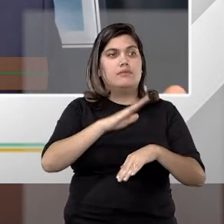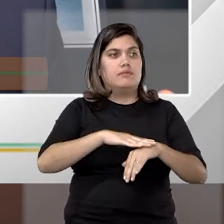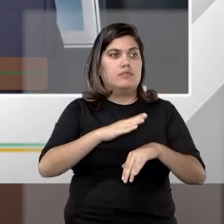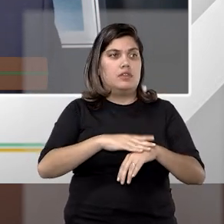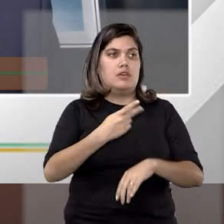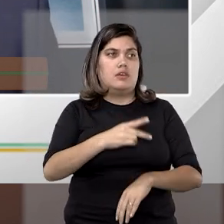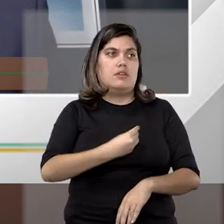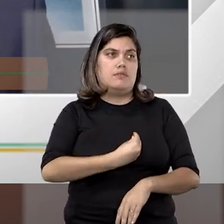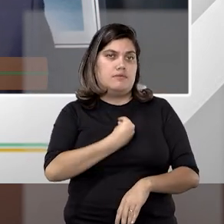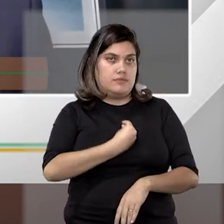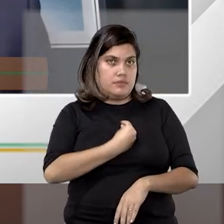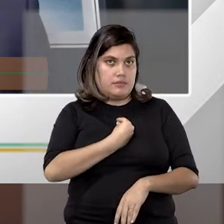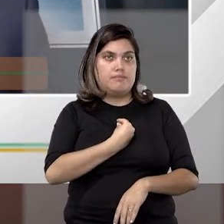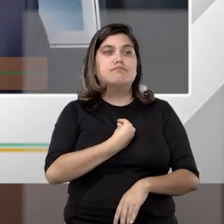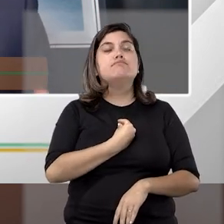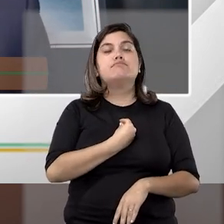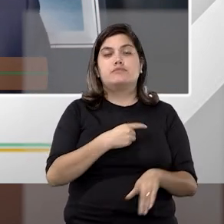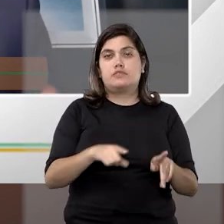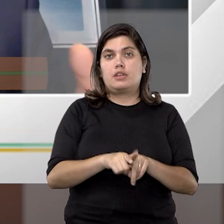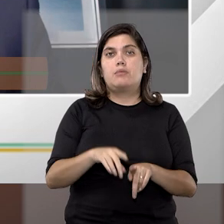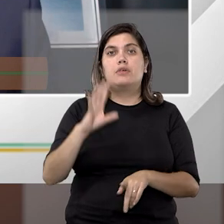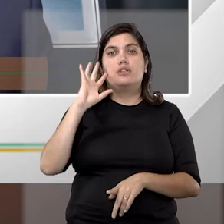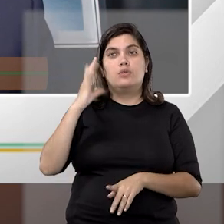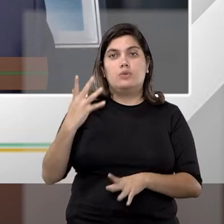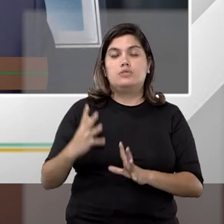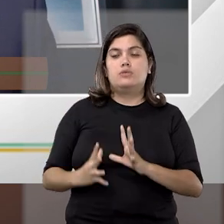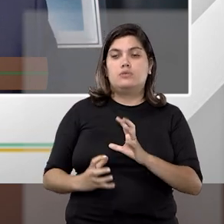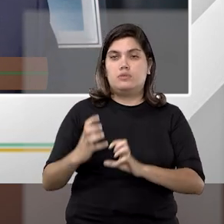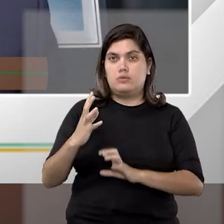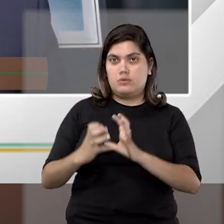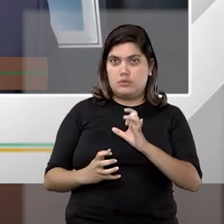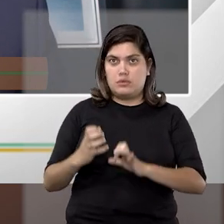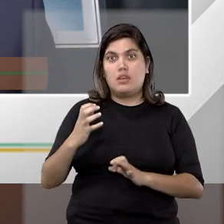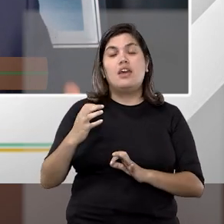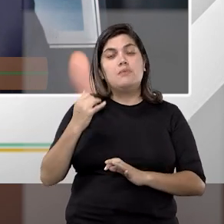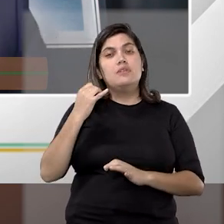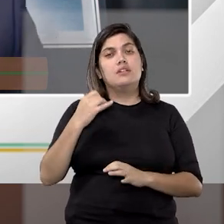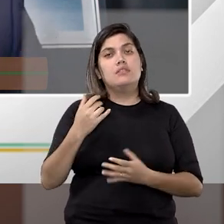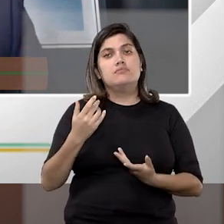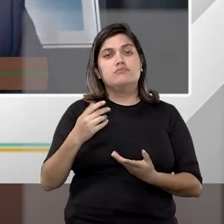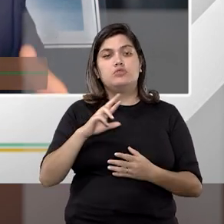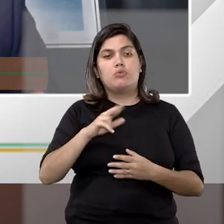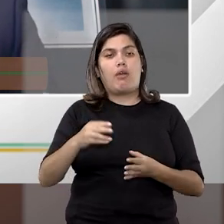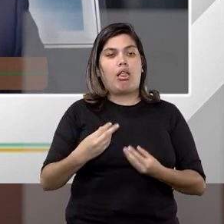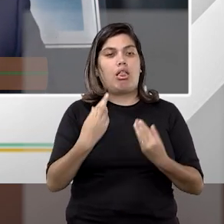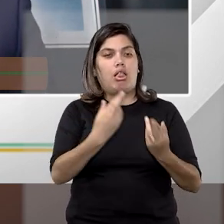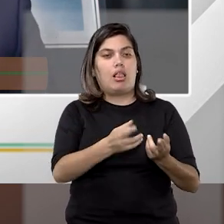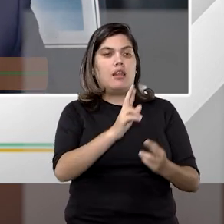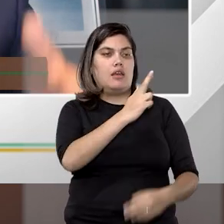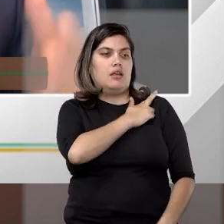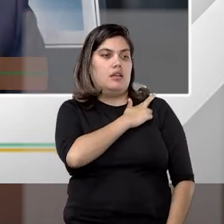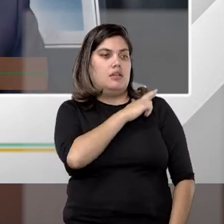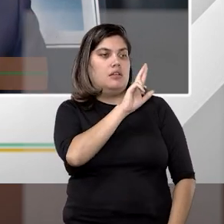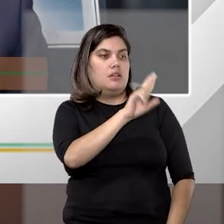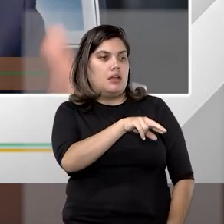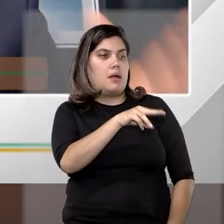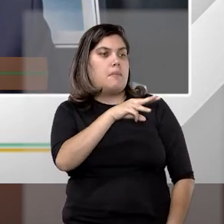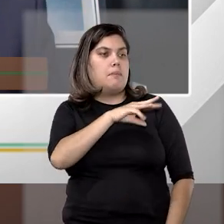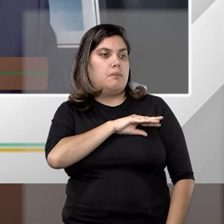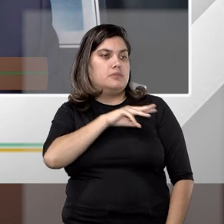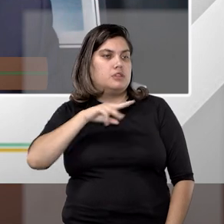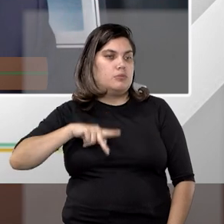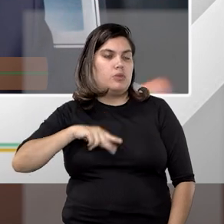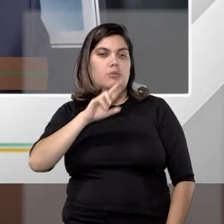outro agonista da sua vida e portanto protagonista também da solução de seus conflitos não delegando esta solução a